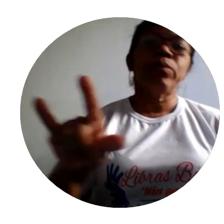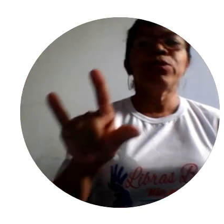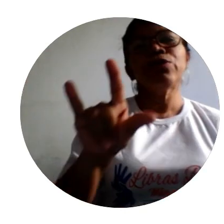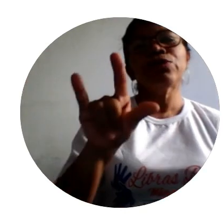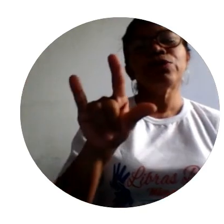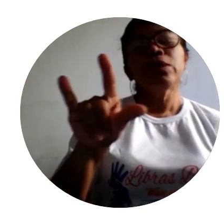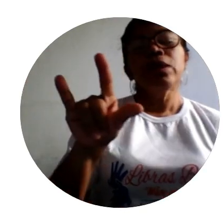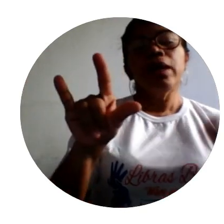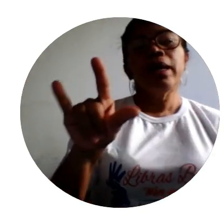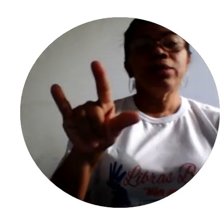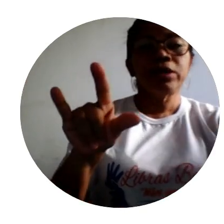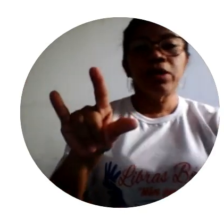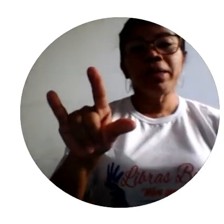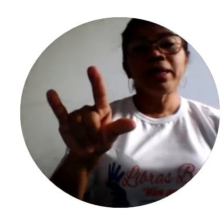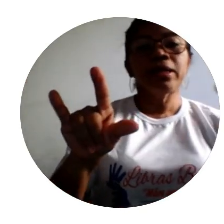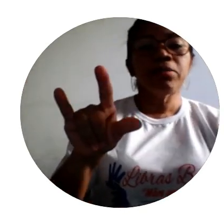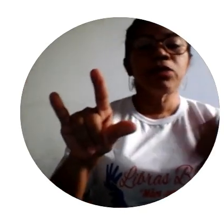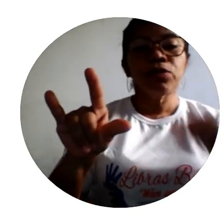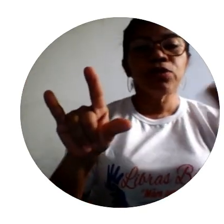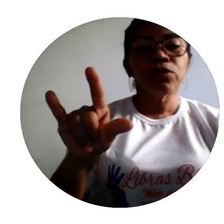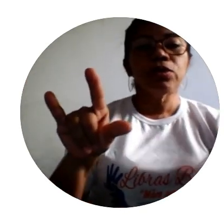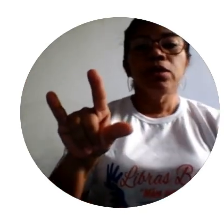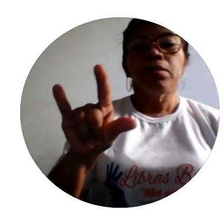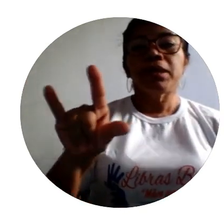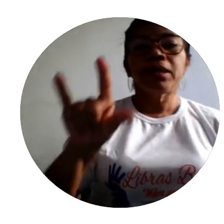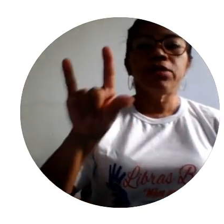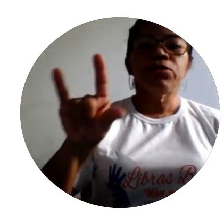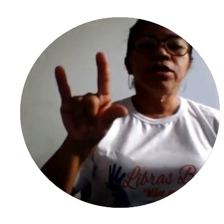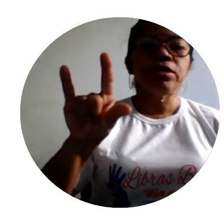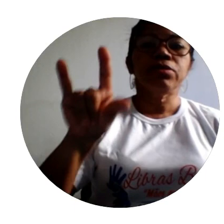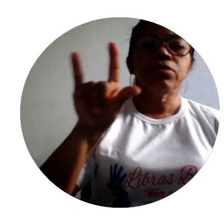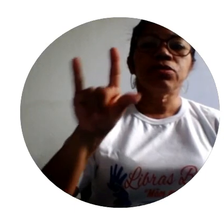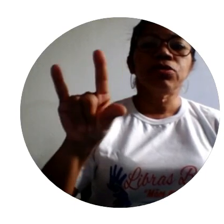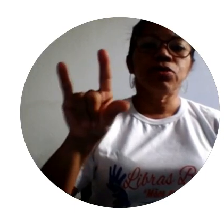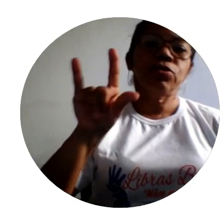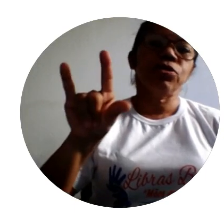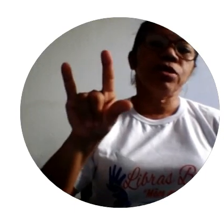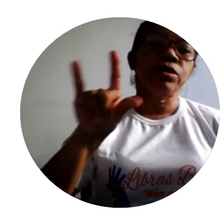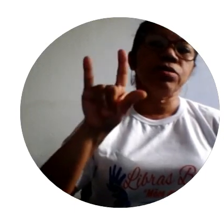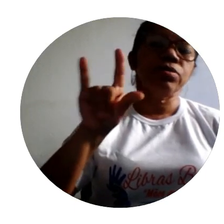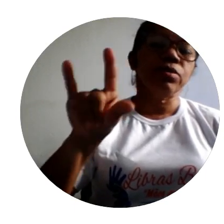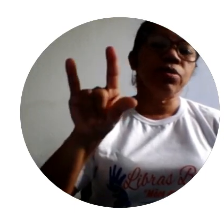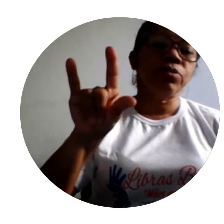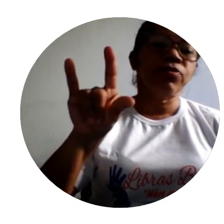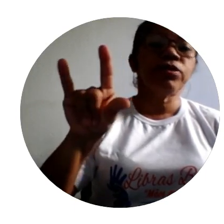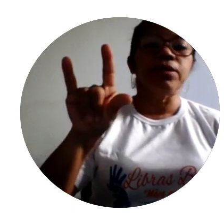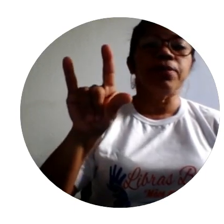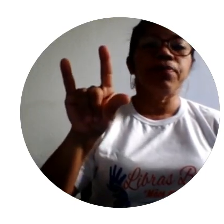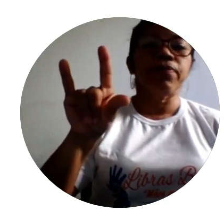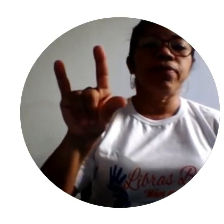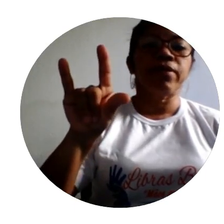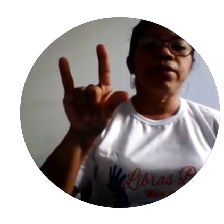né? Muitos, ele é um sinal americano, mas muitos brasileiros utilizam, os surdos utilizam eu amo